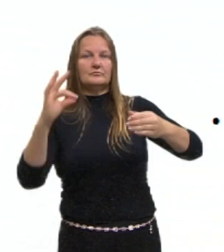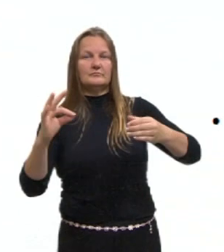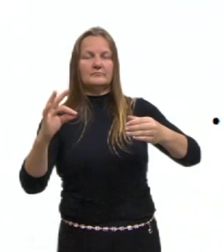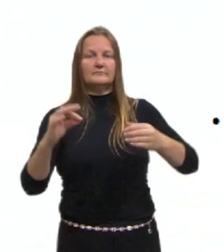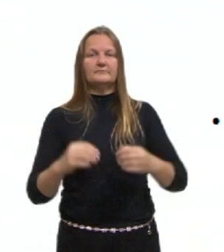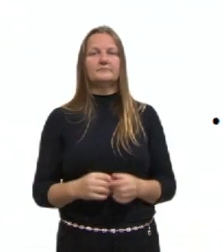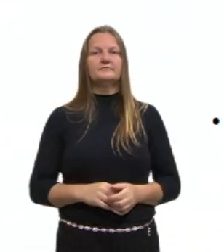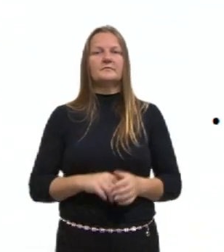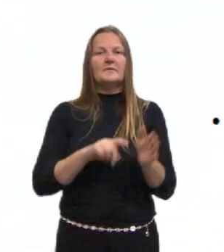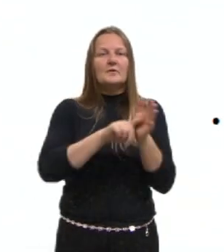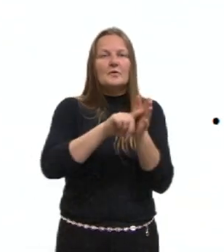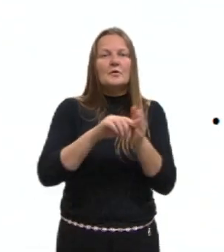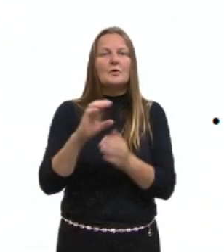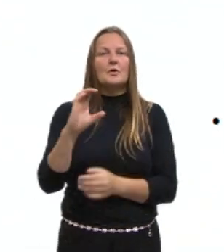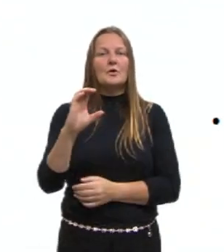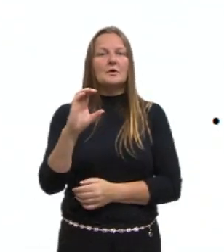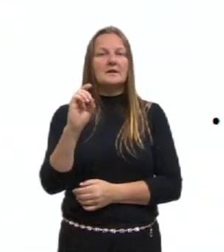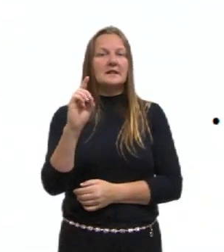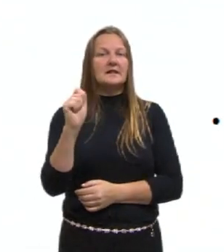é através de coleta de dados e